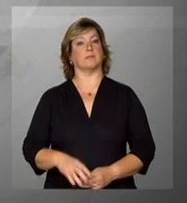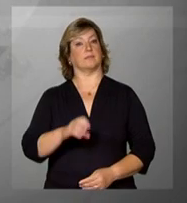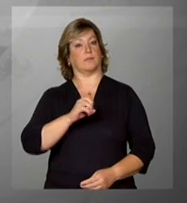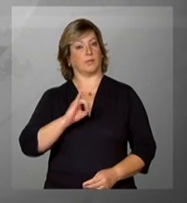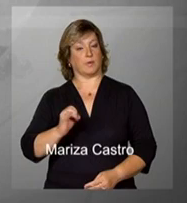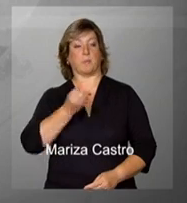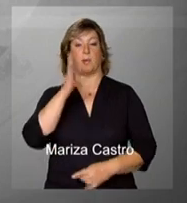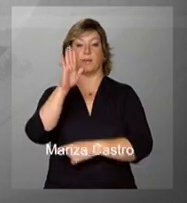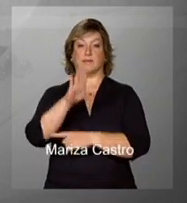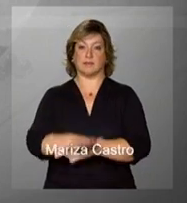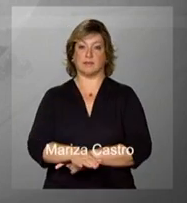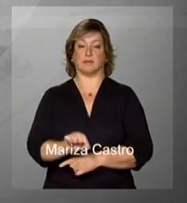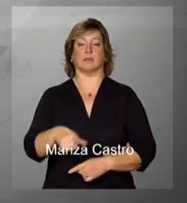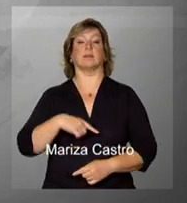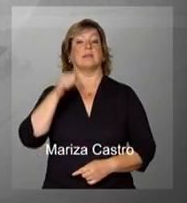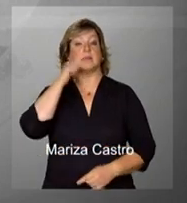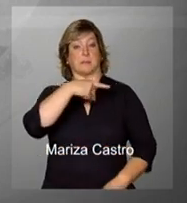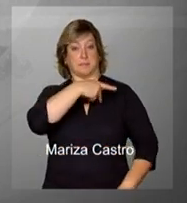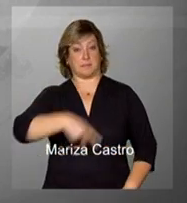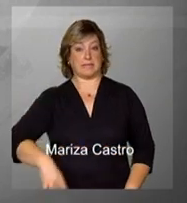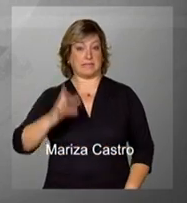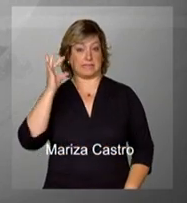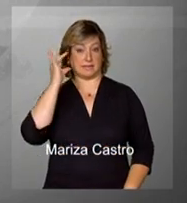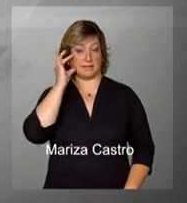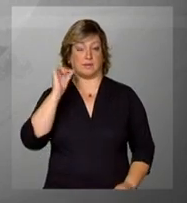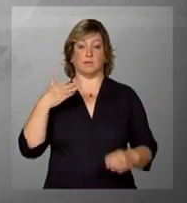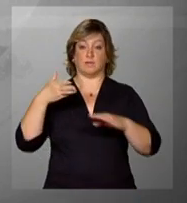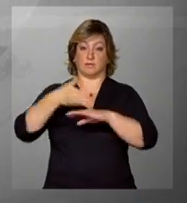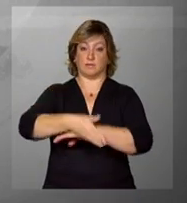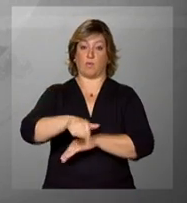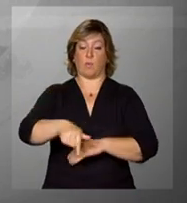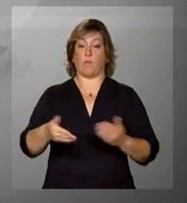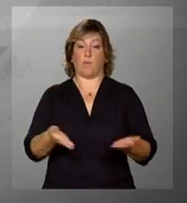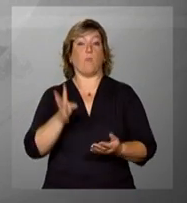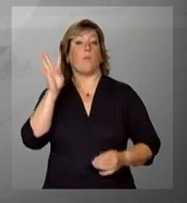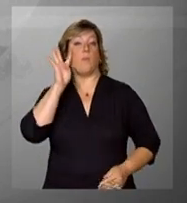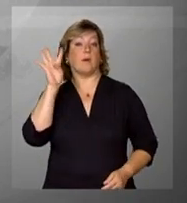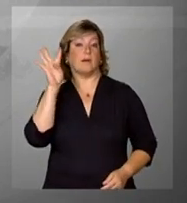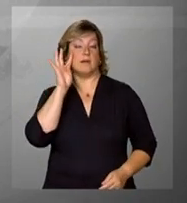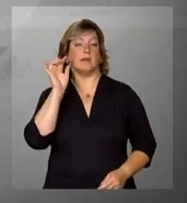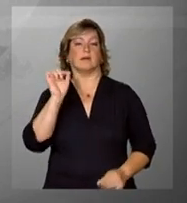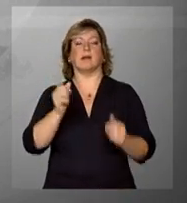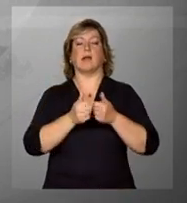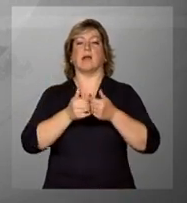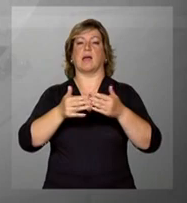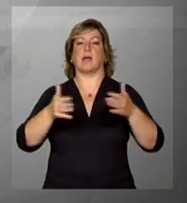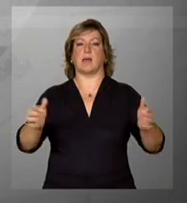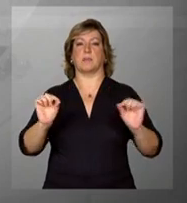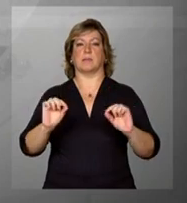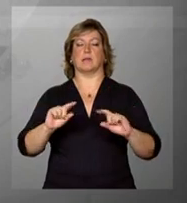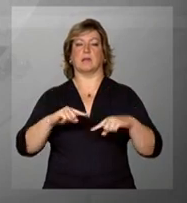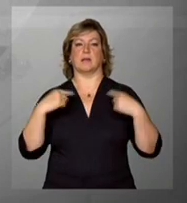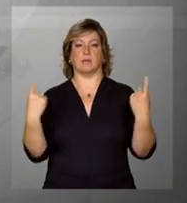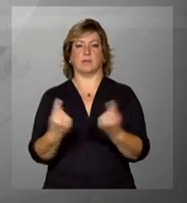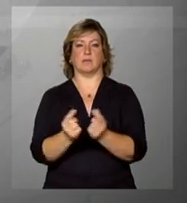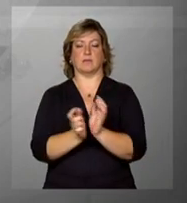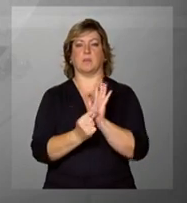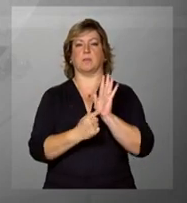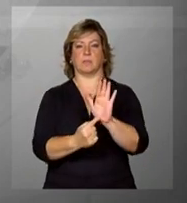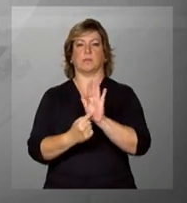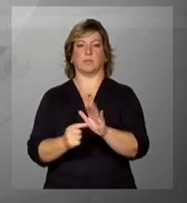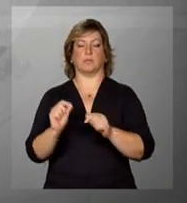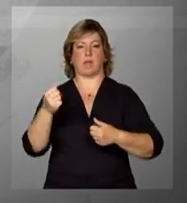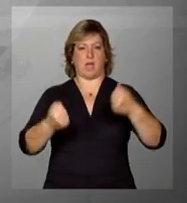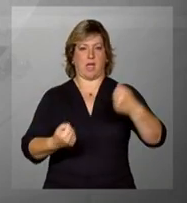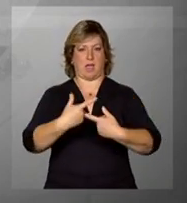Olá, boa tarde. A presidenta Dilma Rousseff participa nesta quarta-feira da abertura do Salão Internacional do